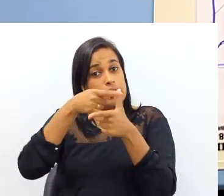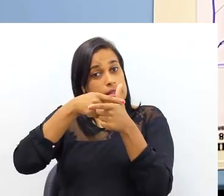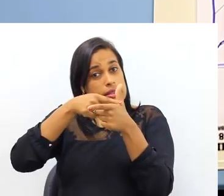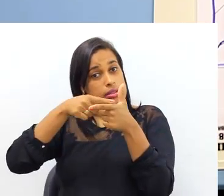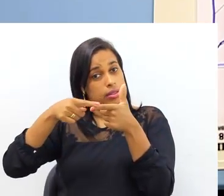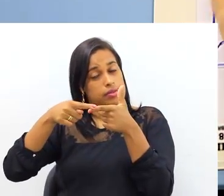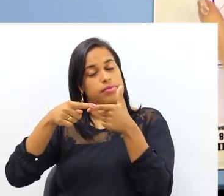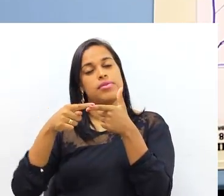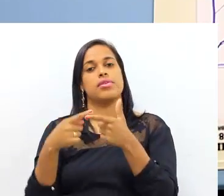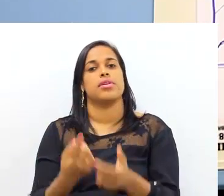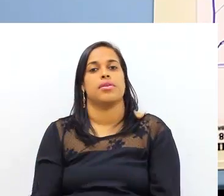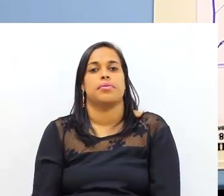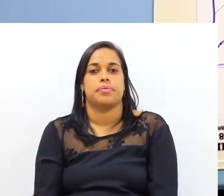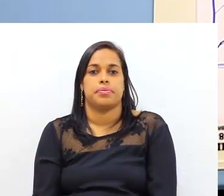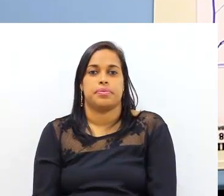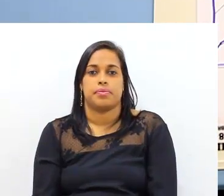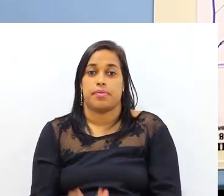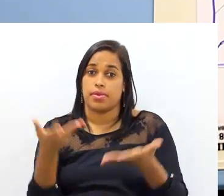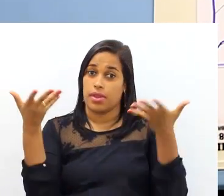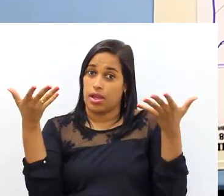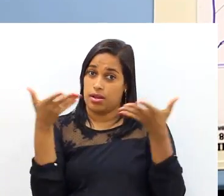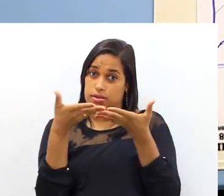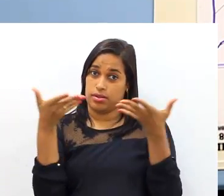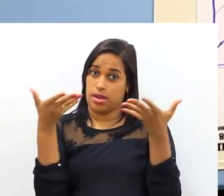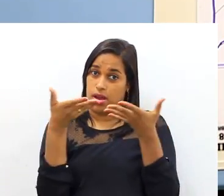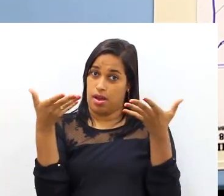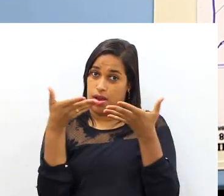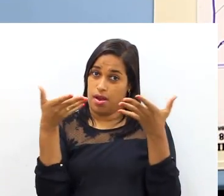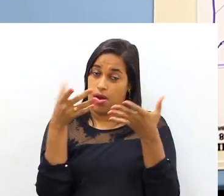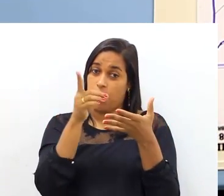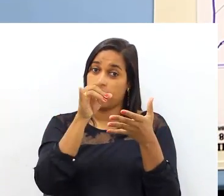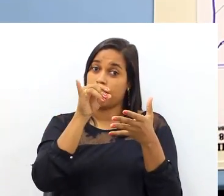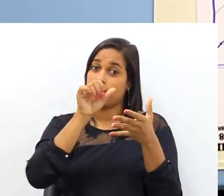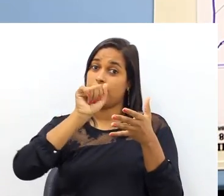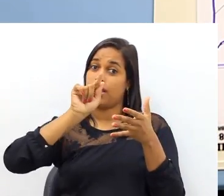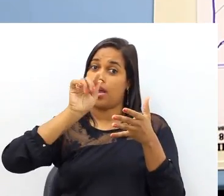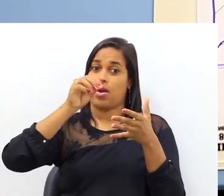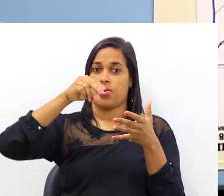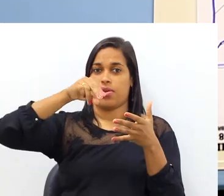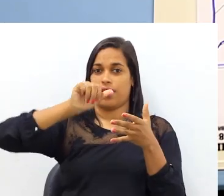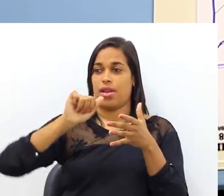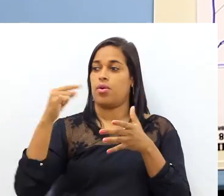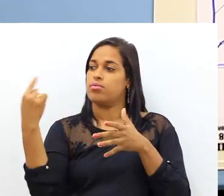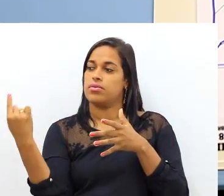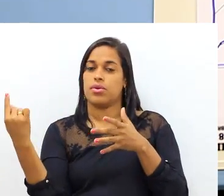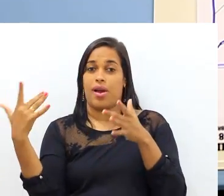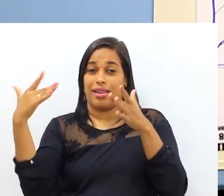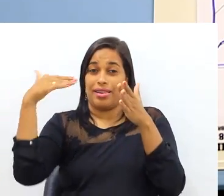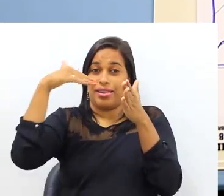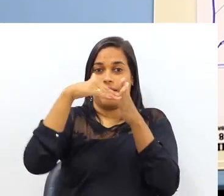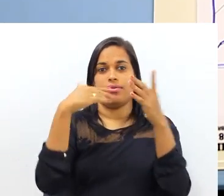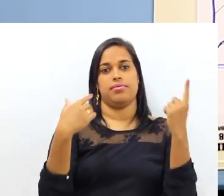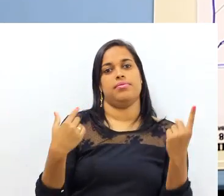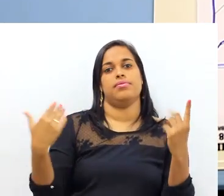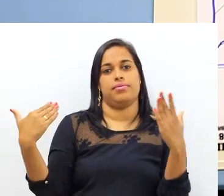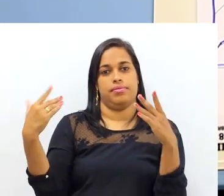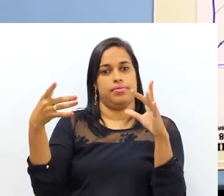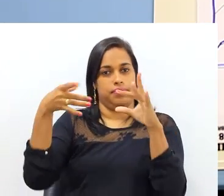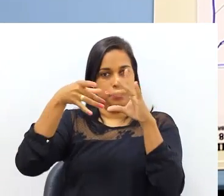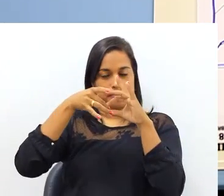Dividi a parede ao meio. E agora eu vou traçar a diagonal desse vértice até esse vértice.